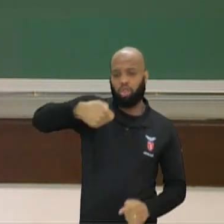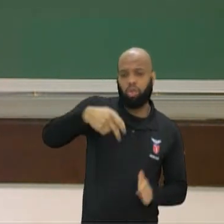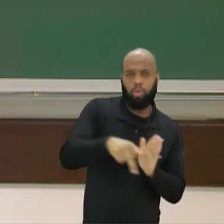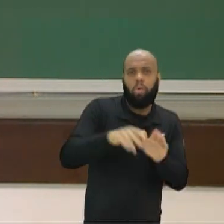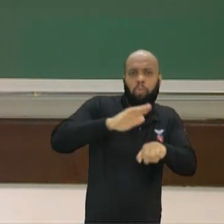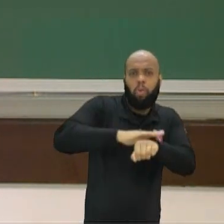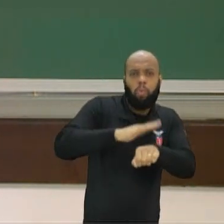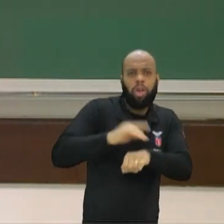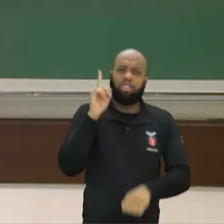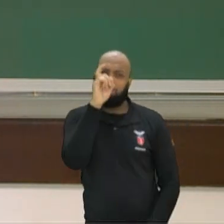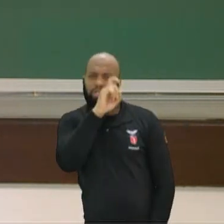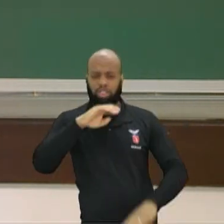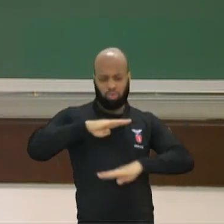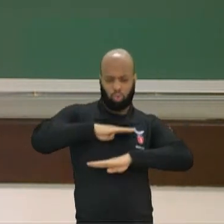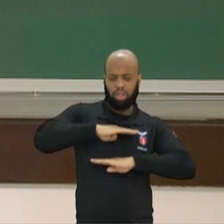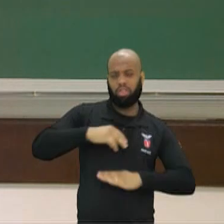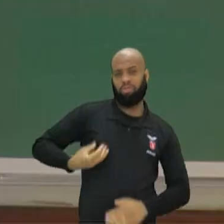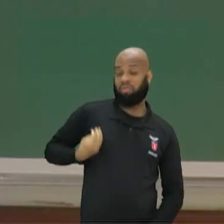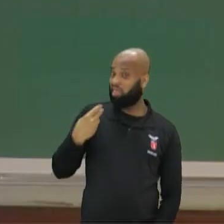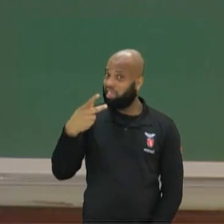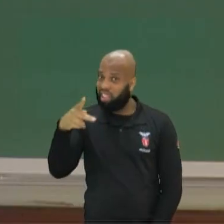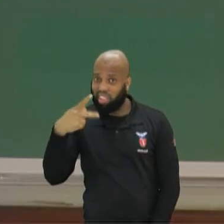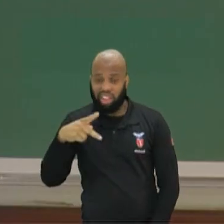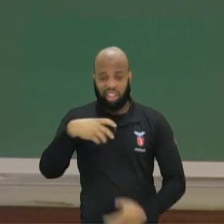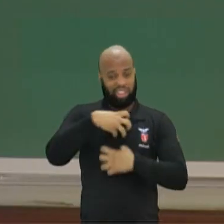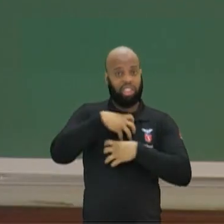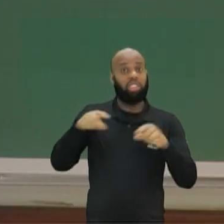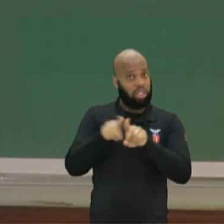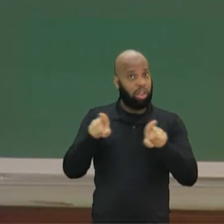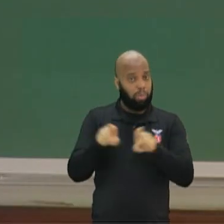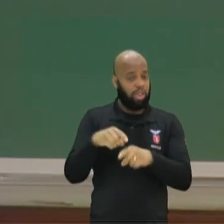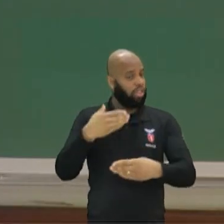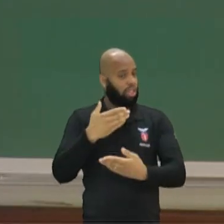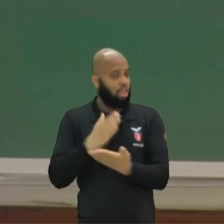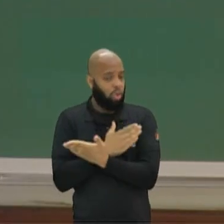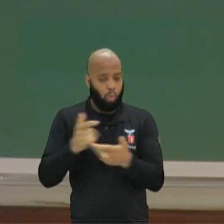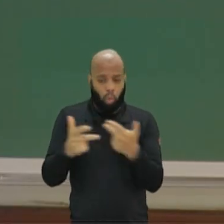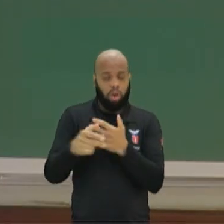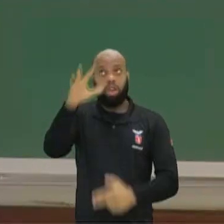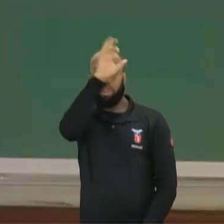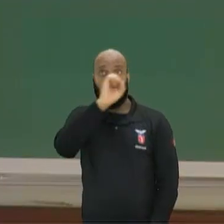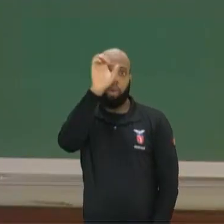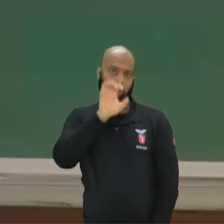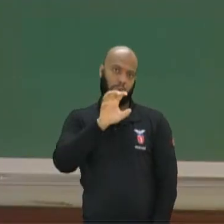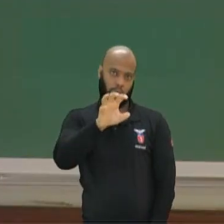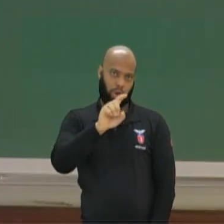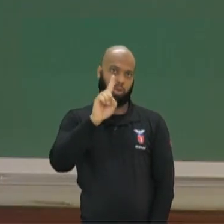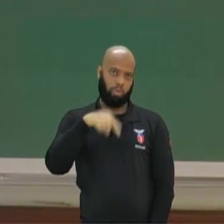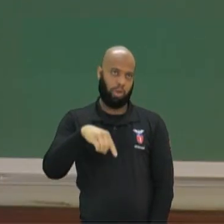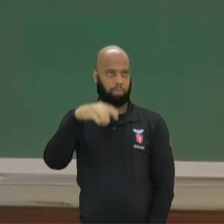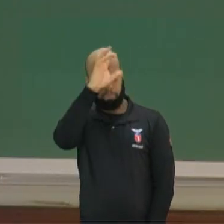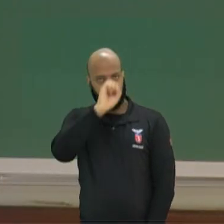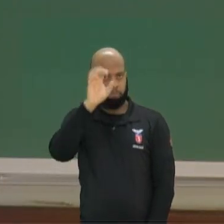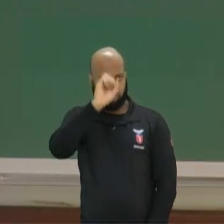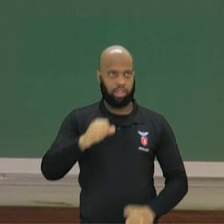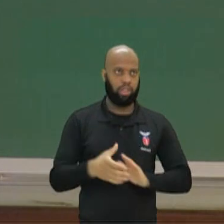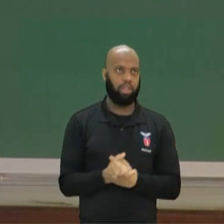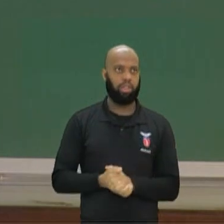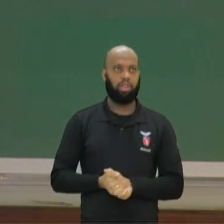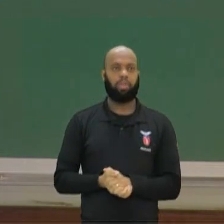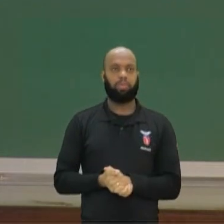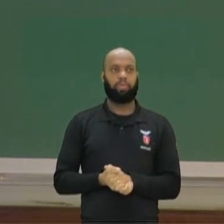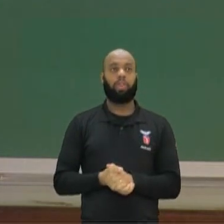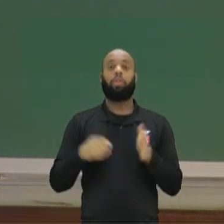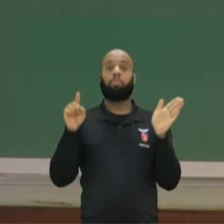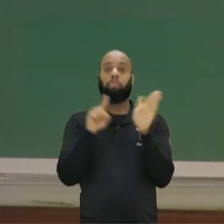sobre situações da vida em que você passa por determinadas situações e você aprende com aquilo, beleza? Então vamos lá.